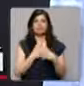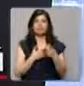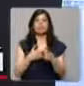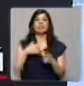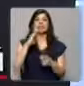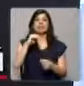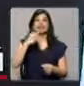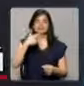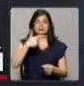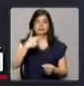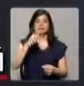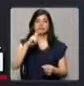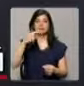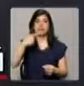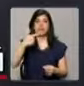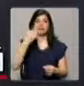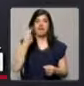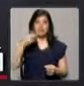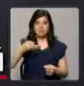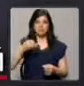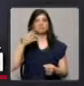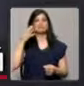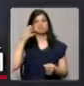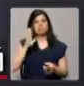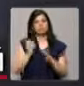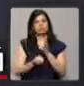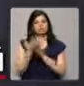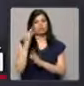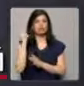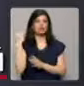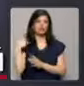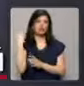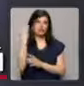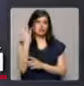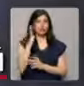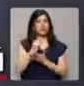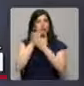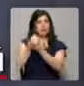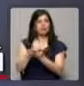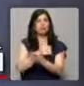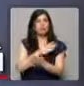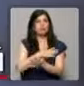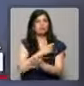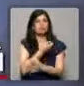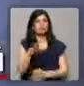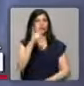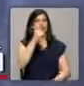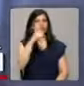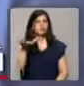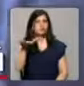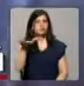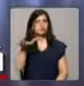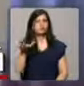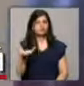empresas que está aqui, tem 3 anos, nestes 3 anos já apoiou mais de 200 empresas e nestes